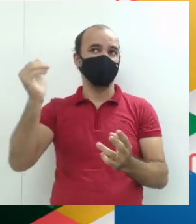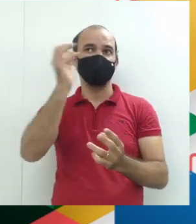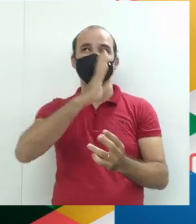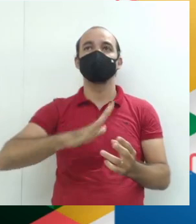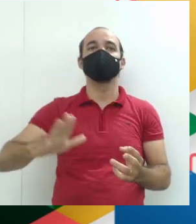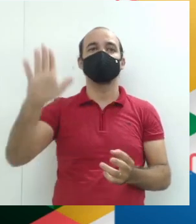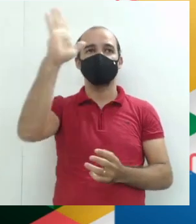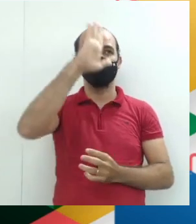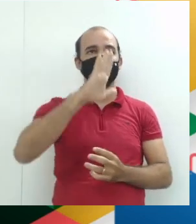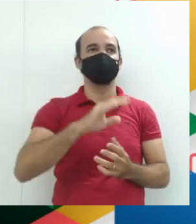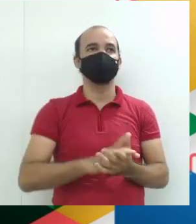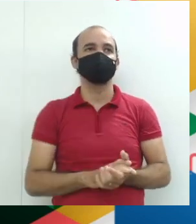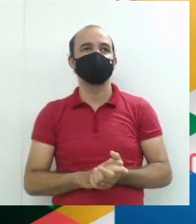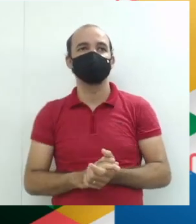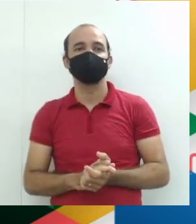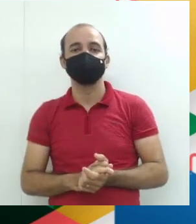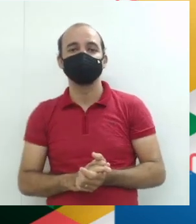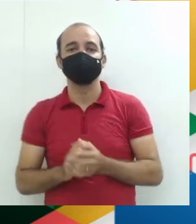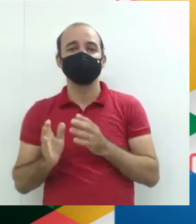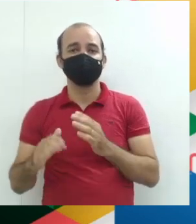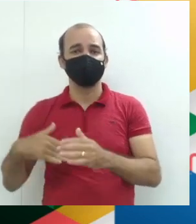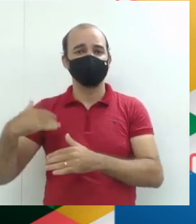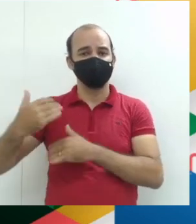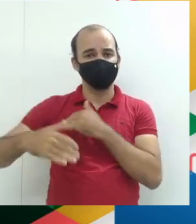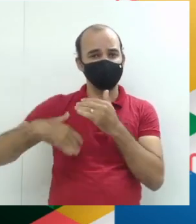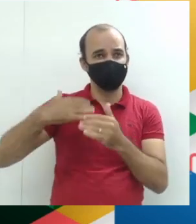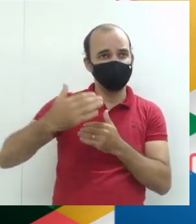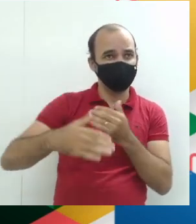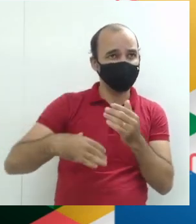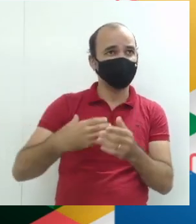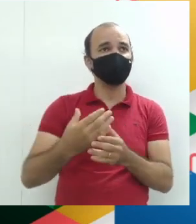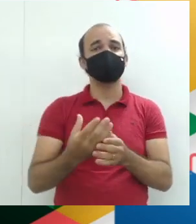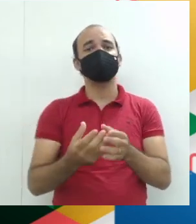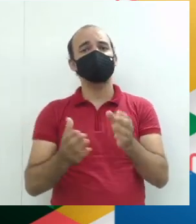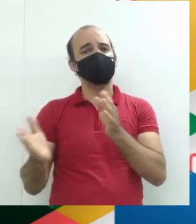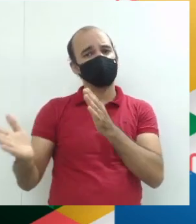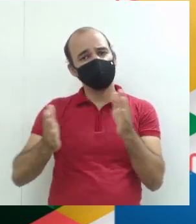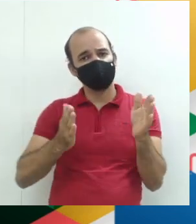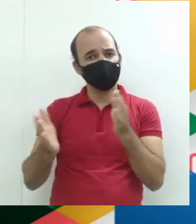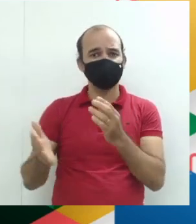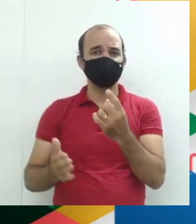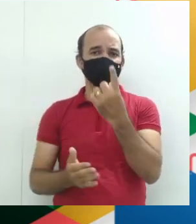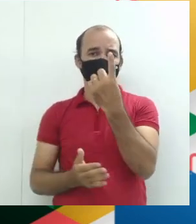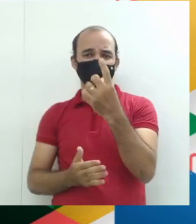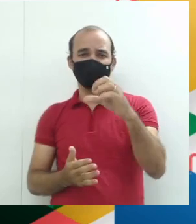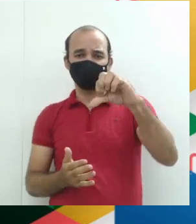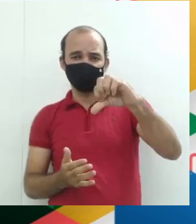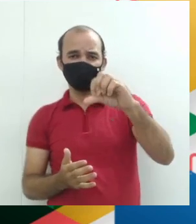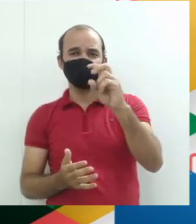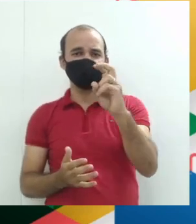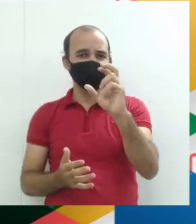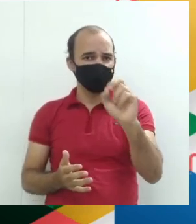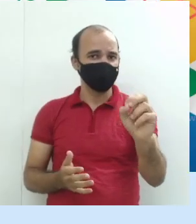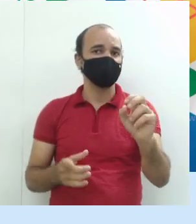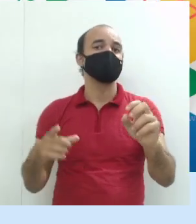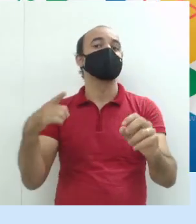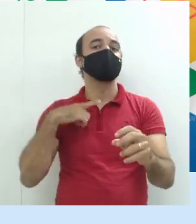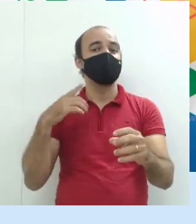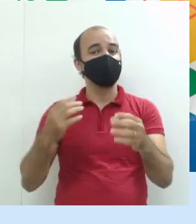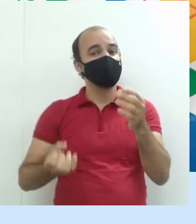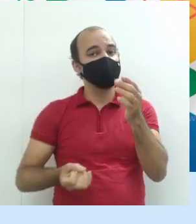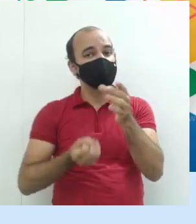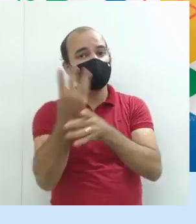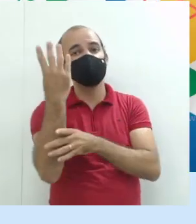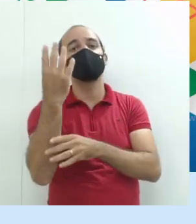país. Aí a gente vai lá para o finalzinho da década de 50, vai surgir um ritmo chamado Bossa